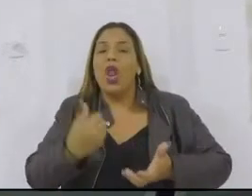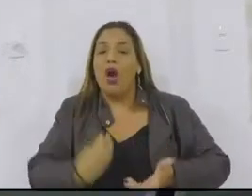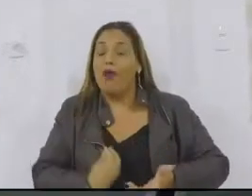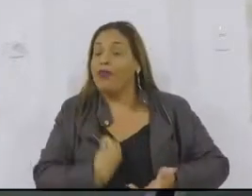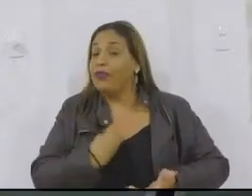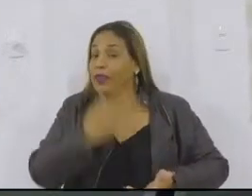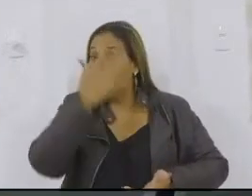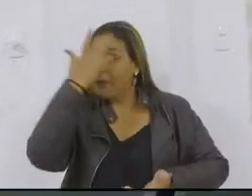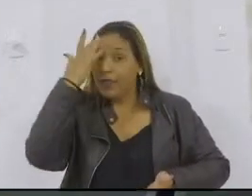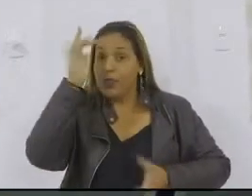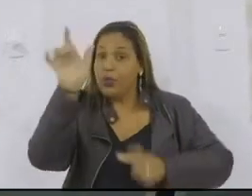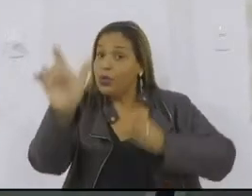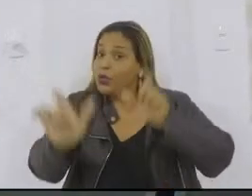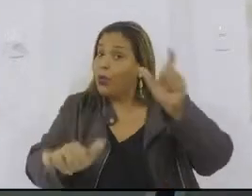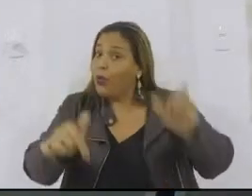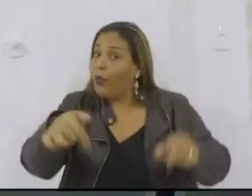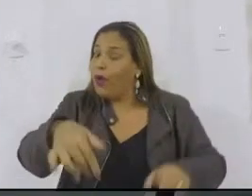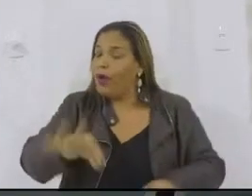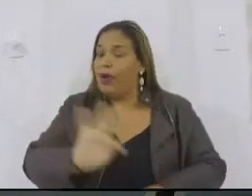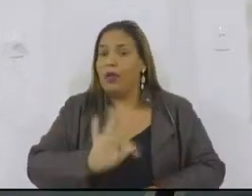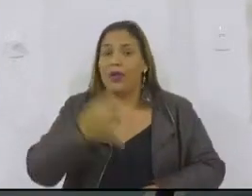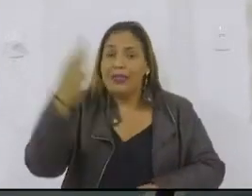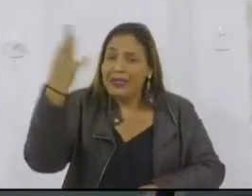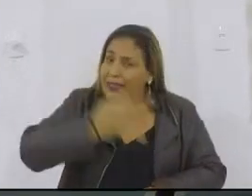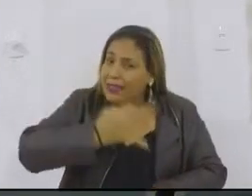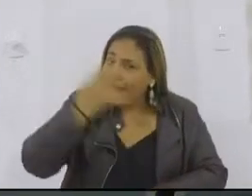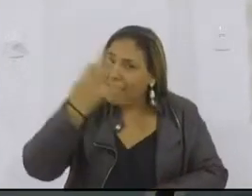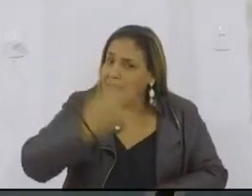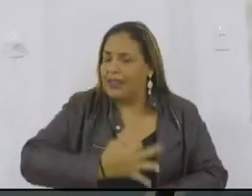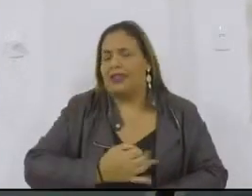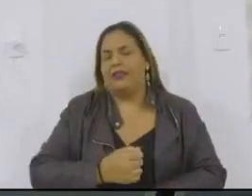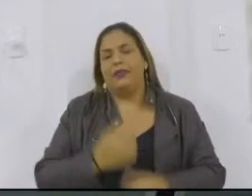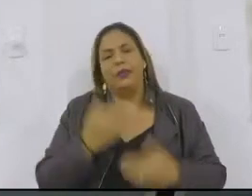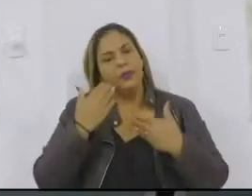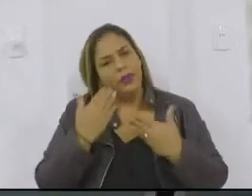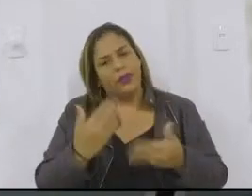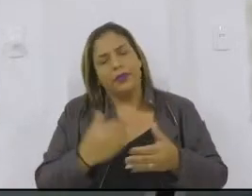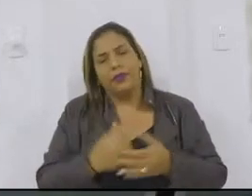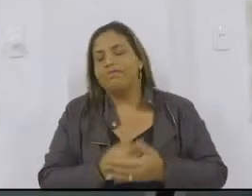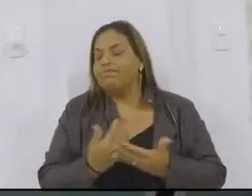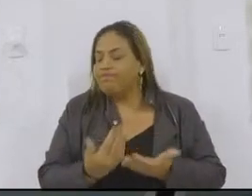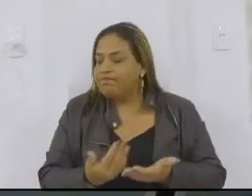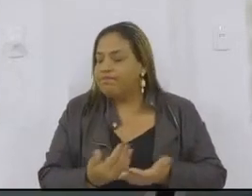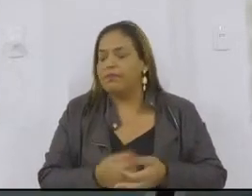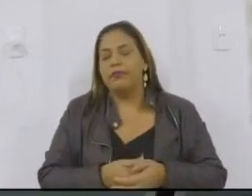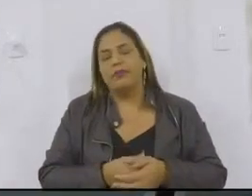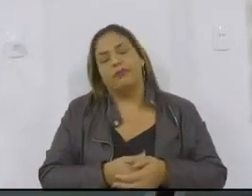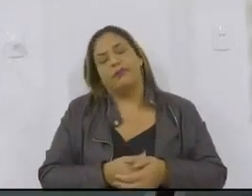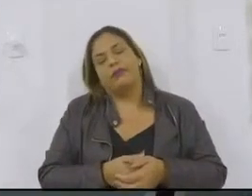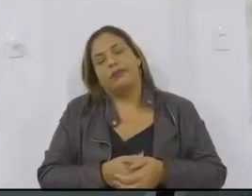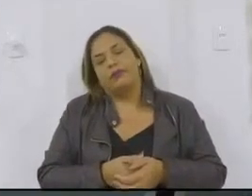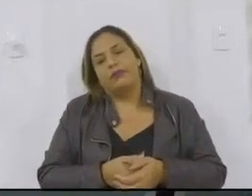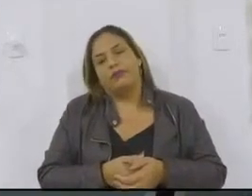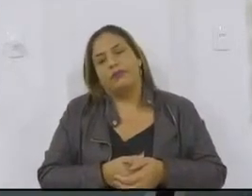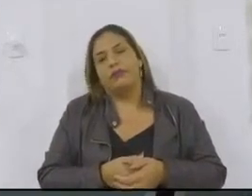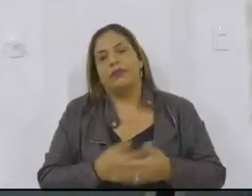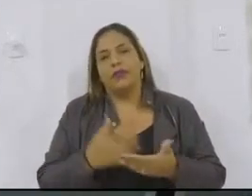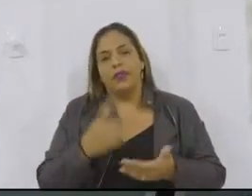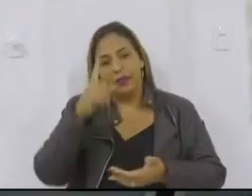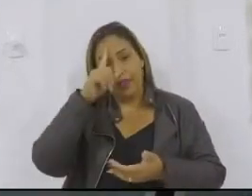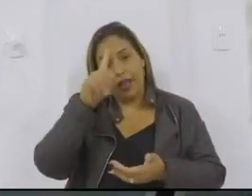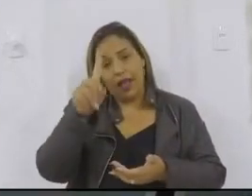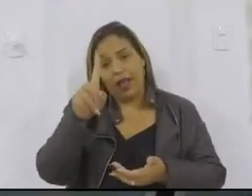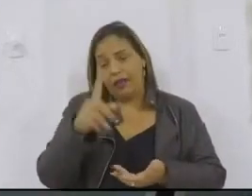conforto para os moradores de Itaguaí. Eu tenho certeza disso. Obrigado, Bruno. É isso, presidente. É uma ideia do